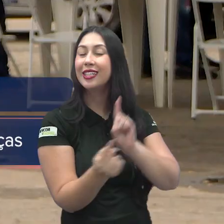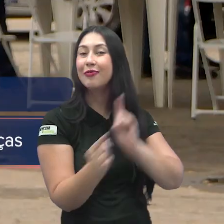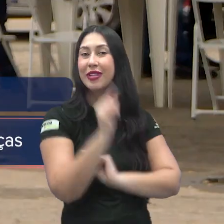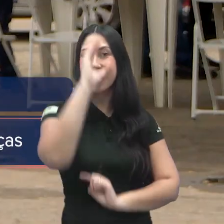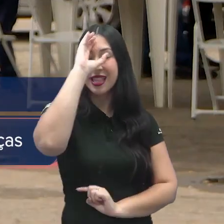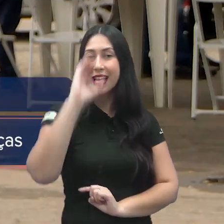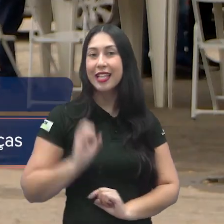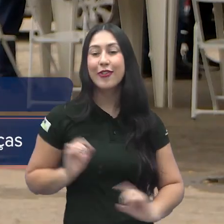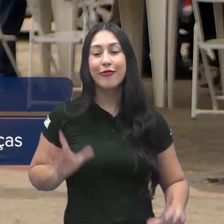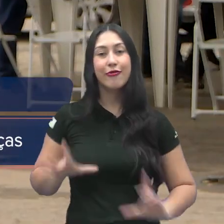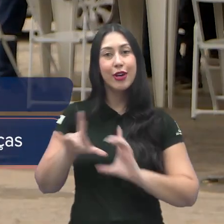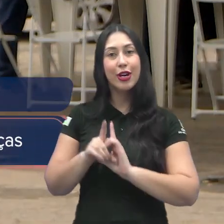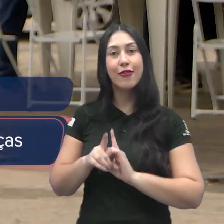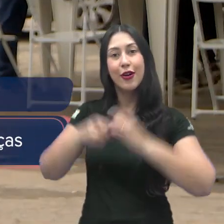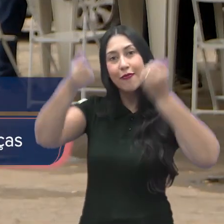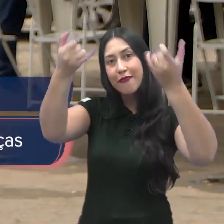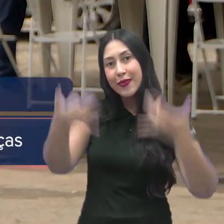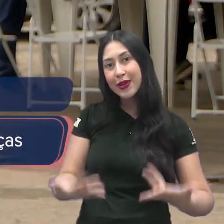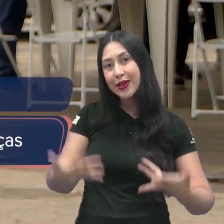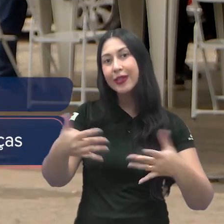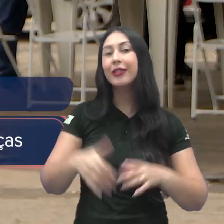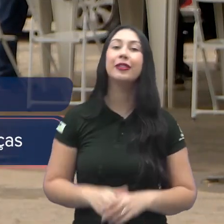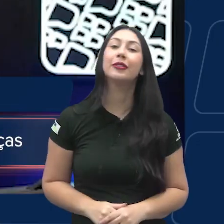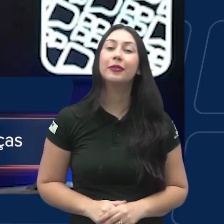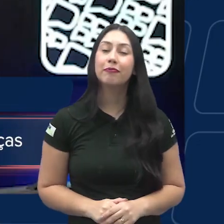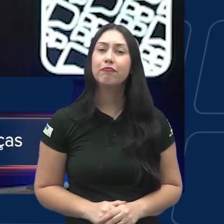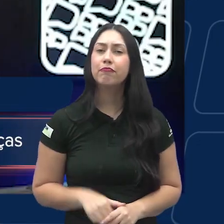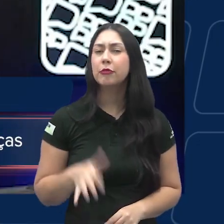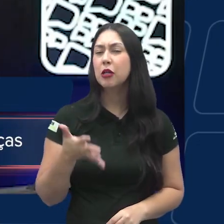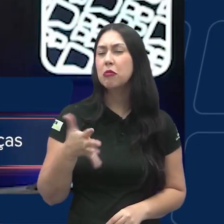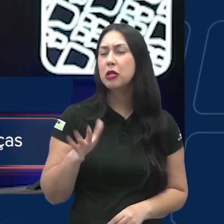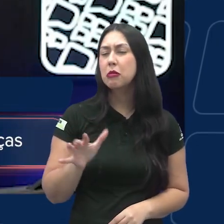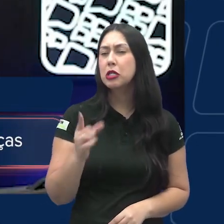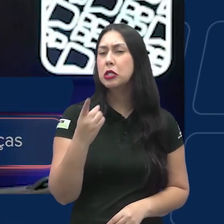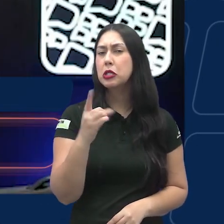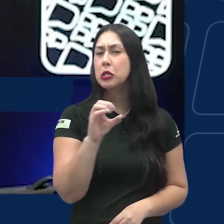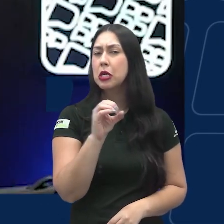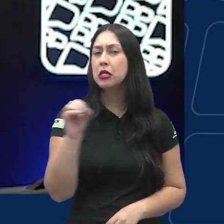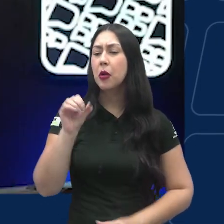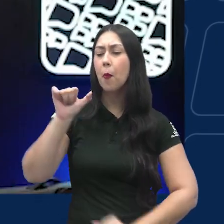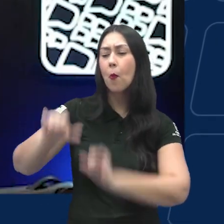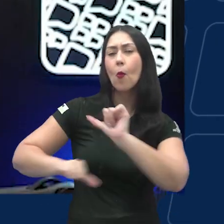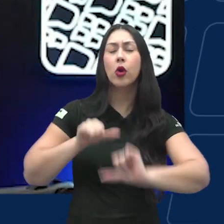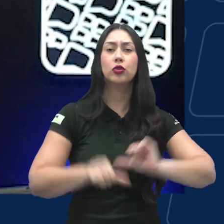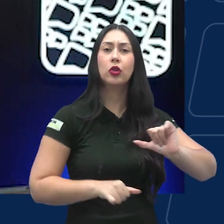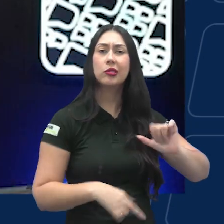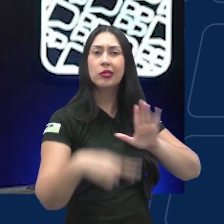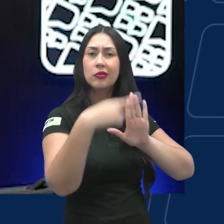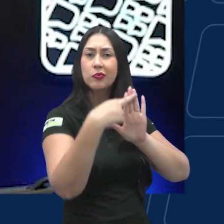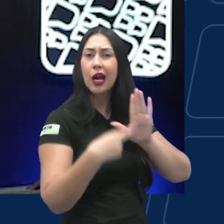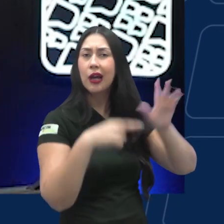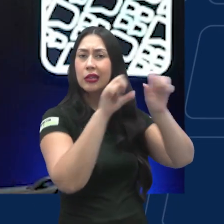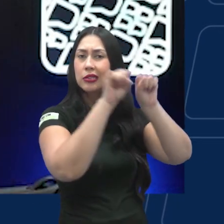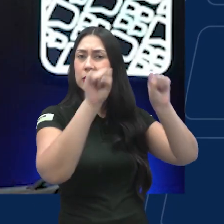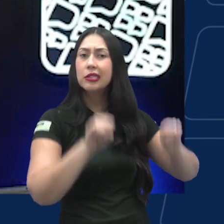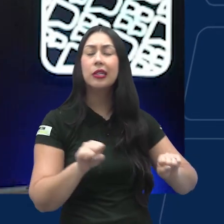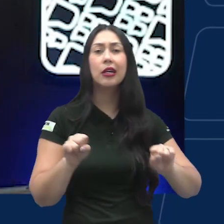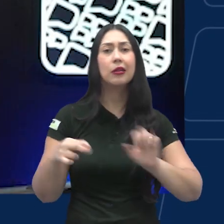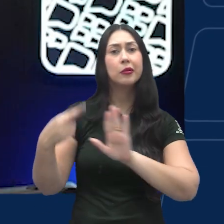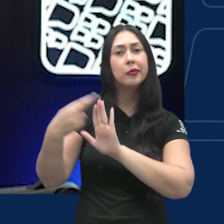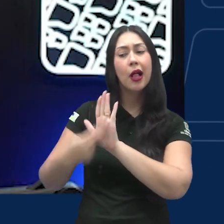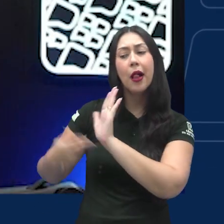cidadão do Detran e vai falar um pouco sobre essas mudanças. Vamos escutar. São mais de 100 alterações entre regras de sistema, regras